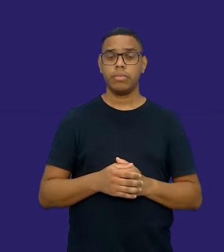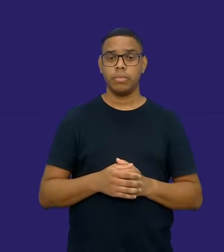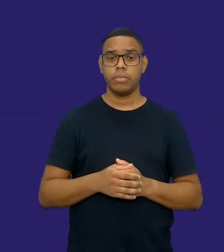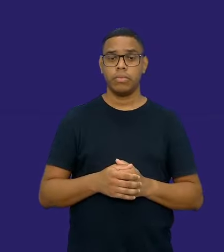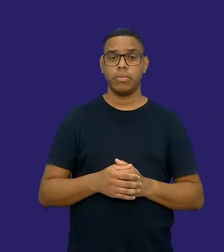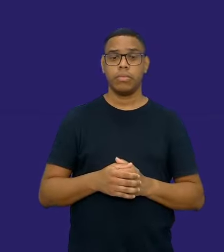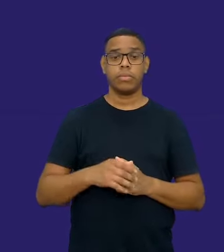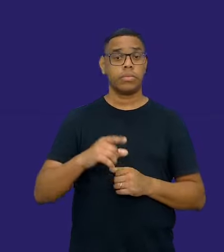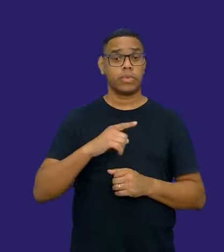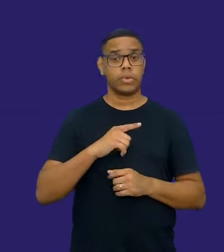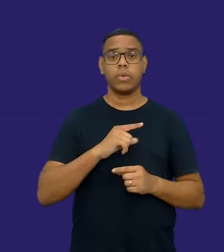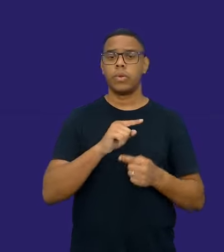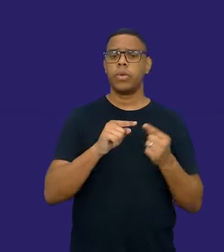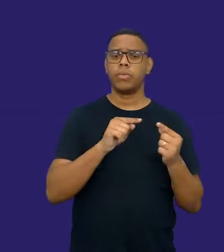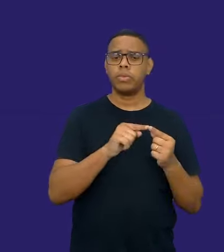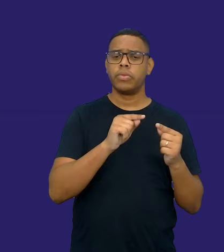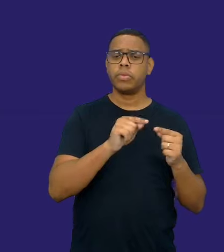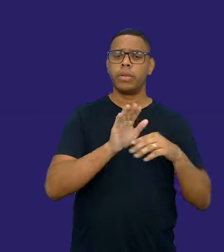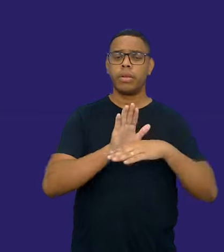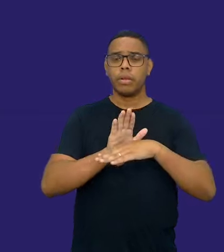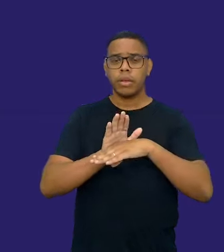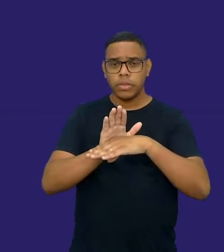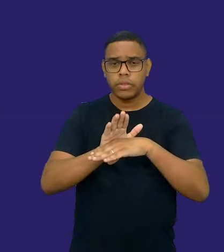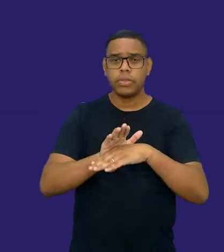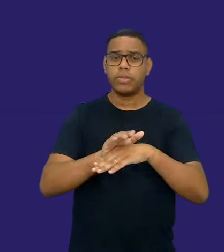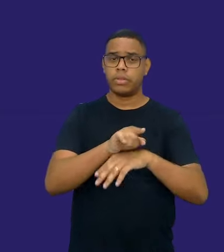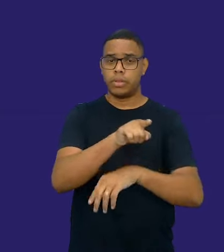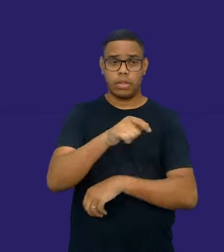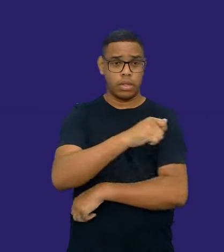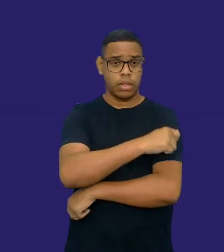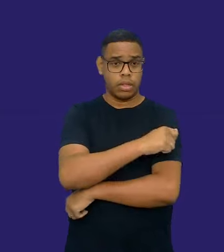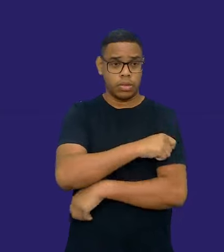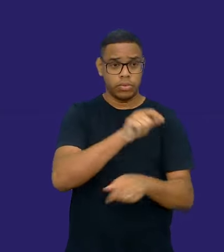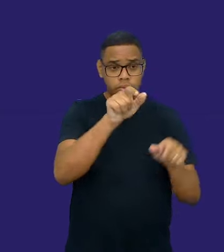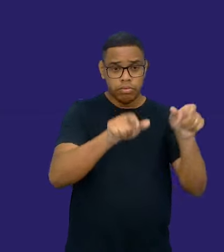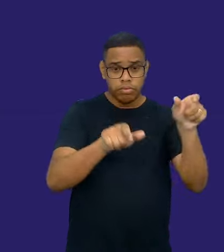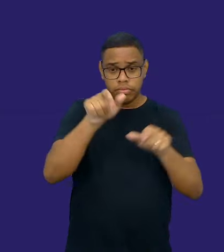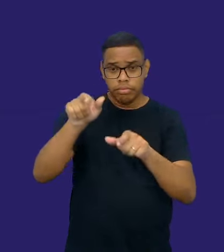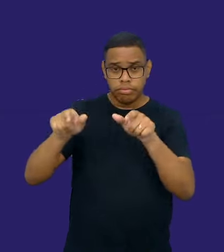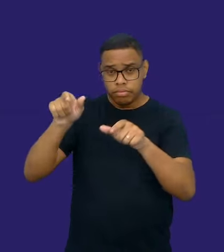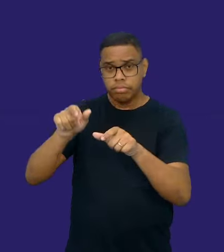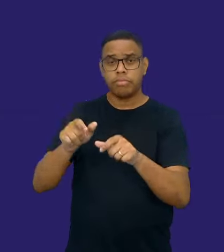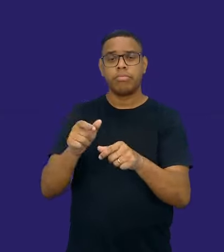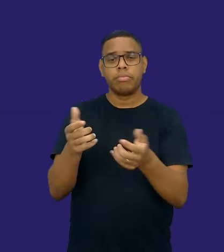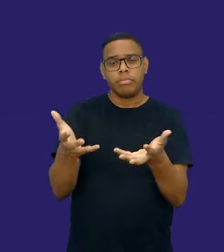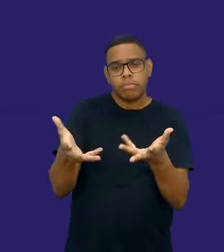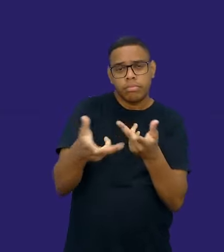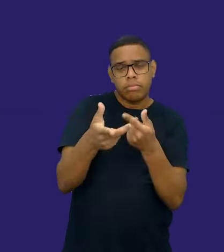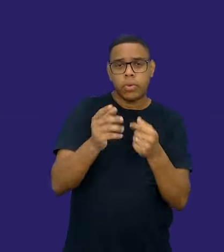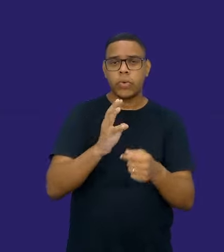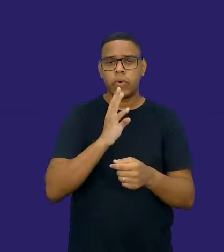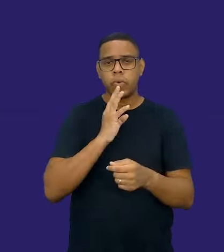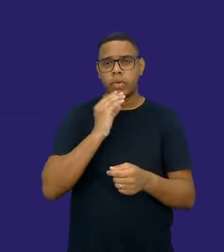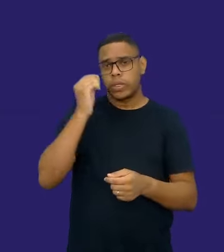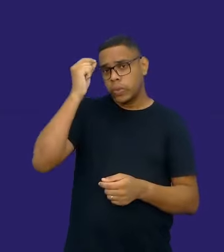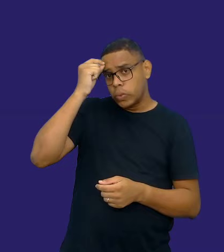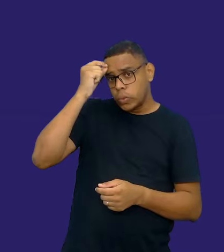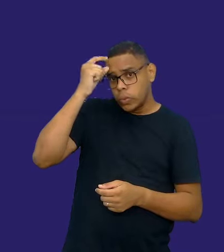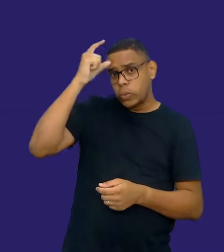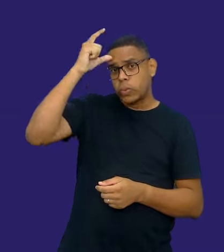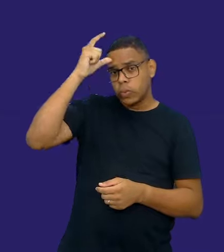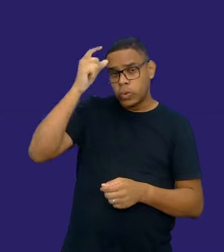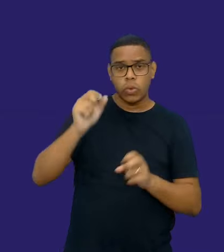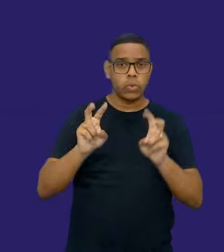aprimorem seus conhecimentos acerca da leitura e da produção de textos do campo das práticas de estudo e